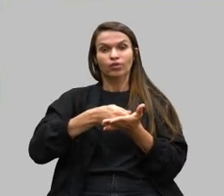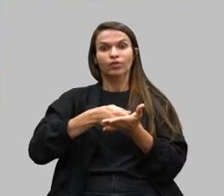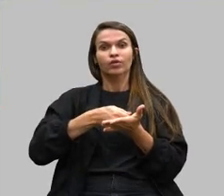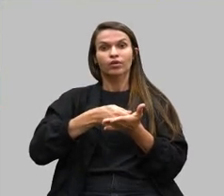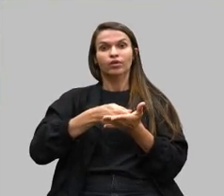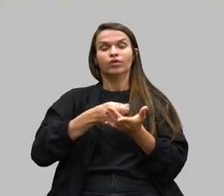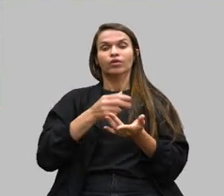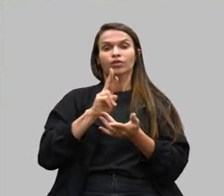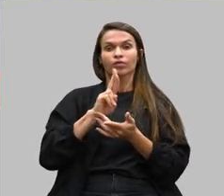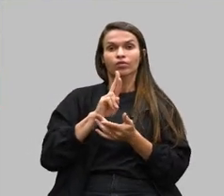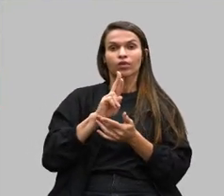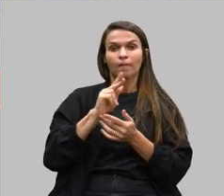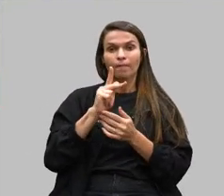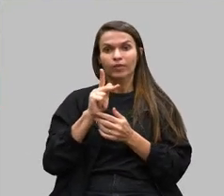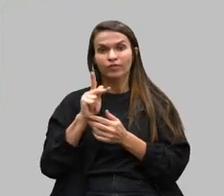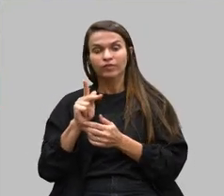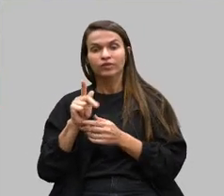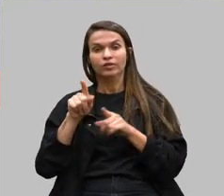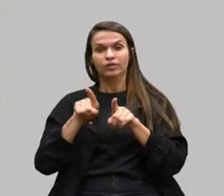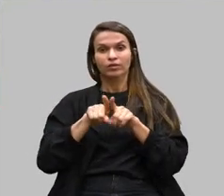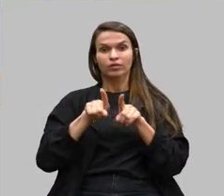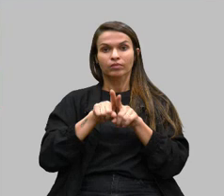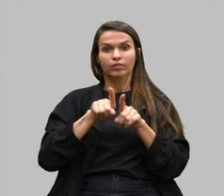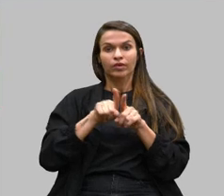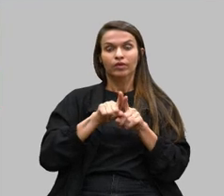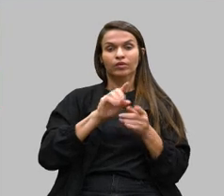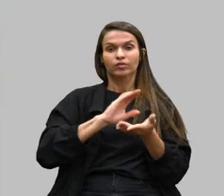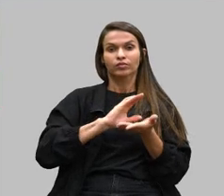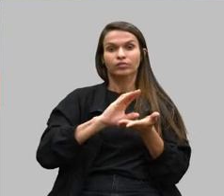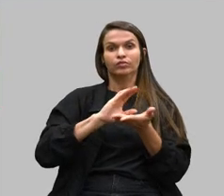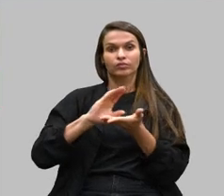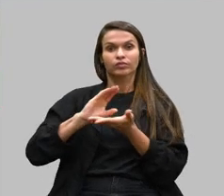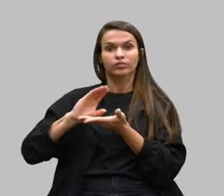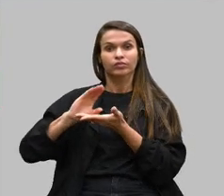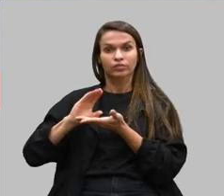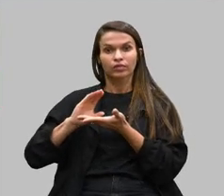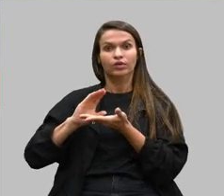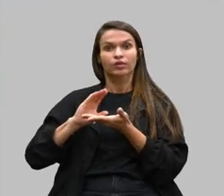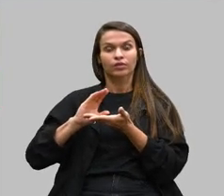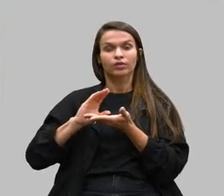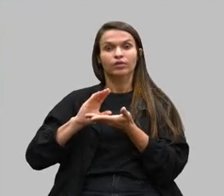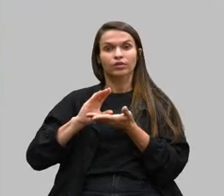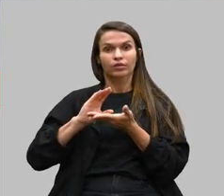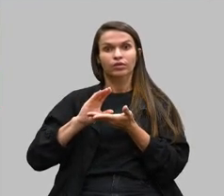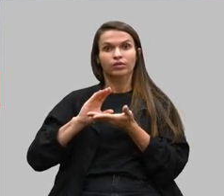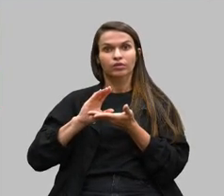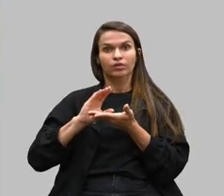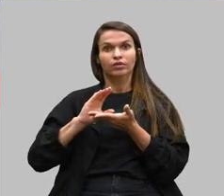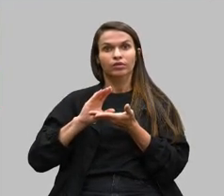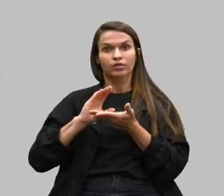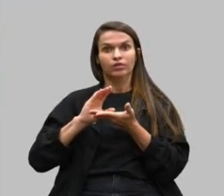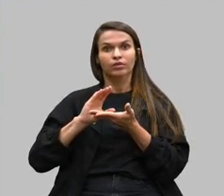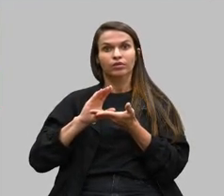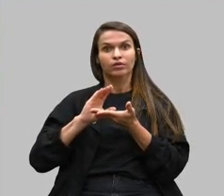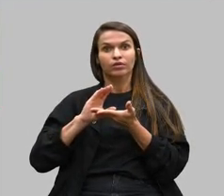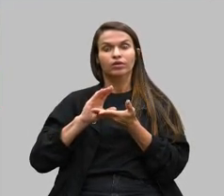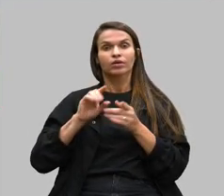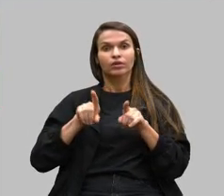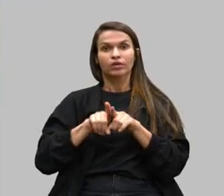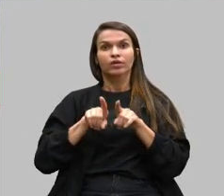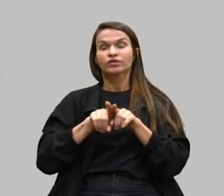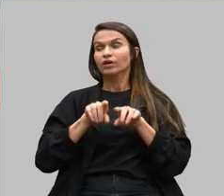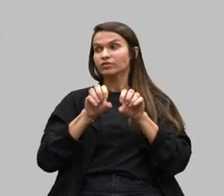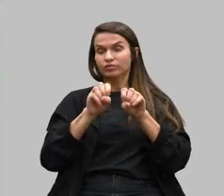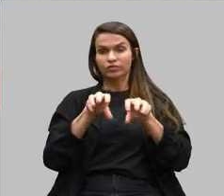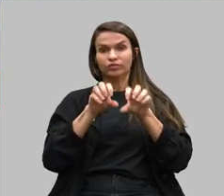Previdência com salários com seguro de emprego abono salarial educação saúde